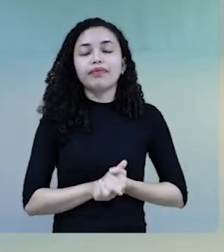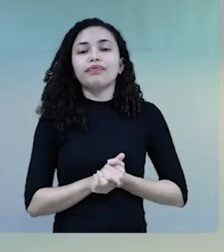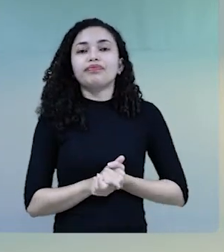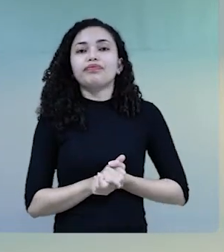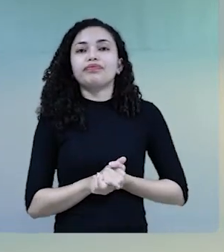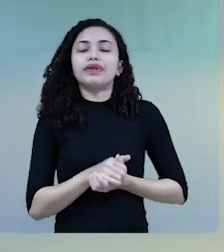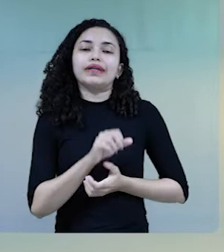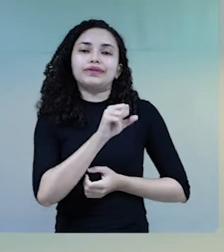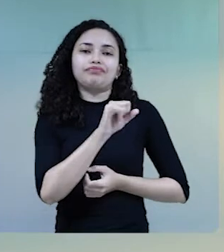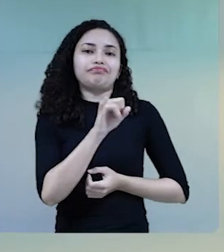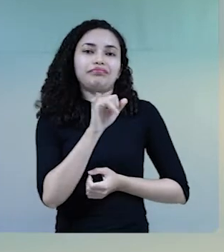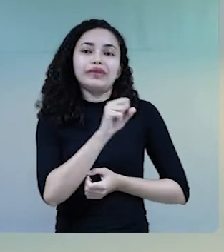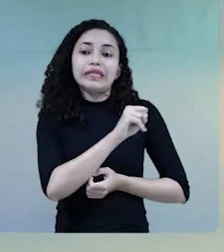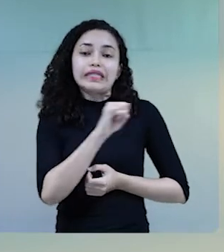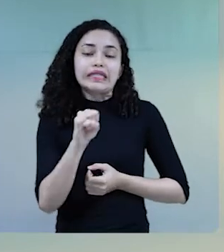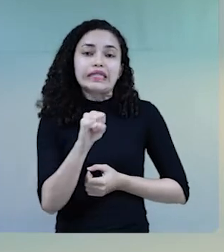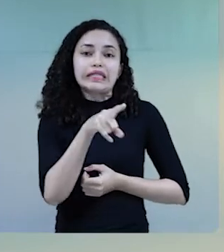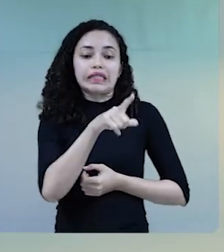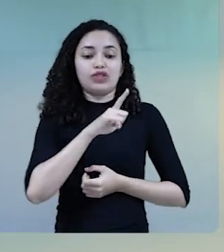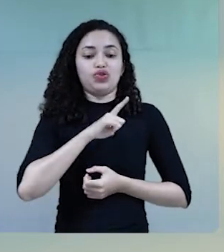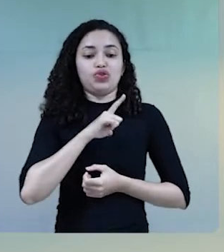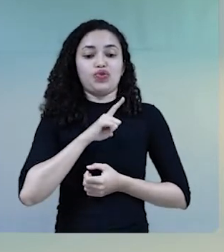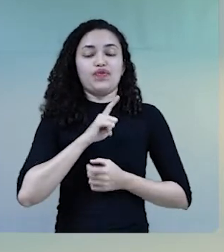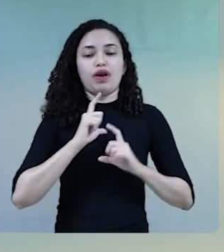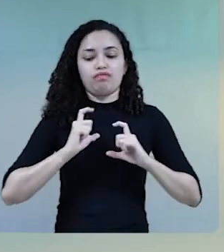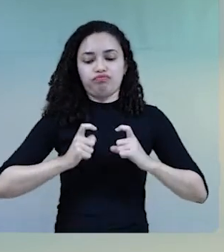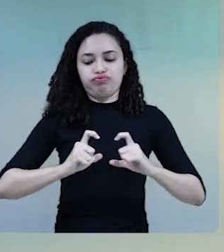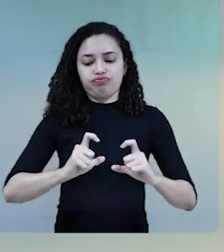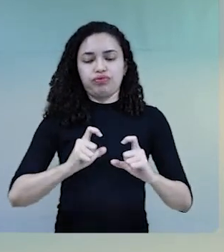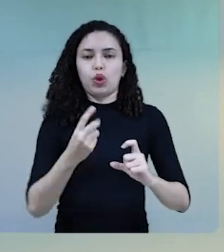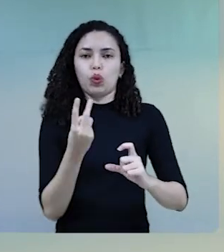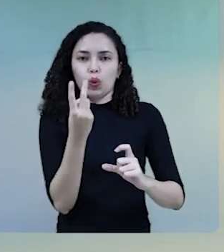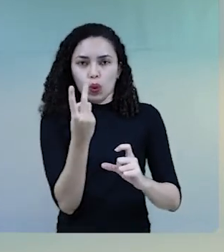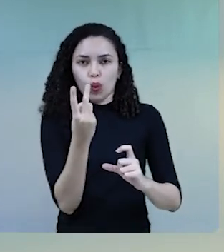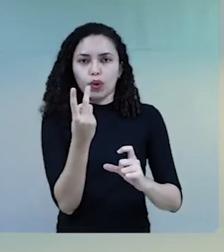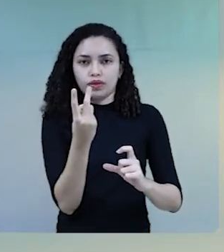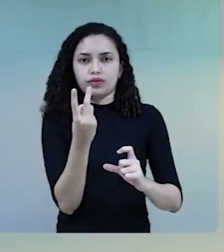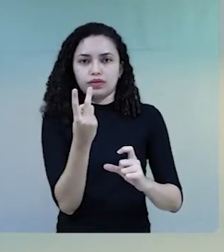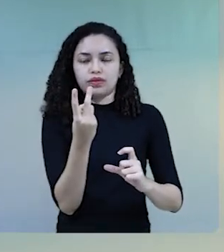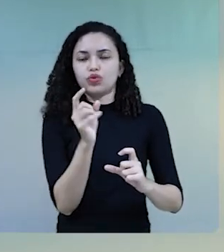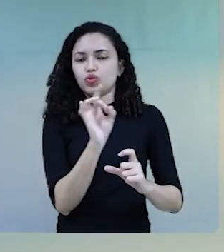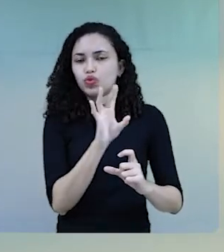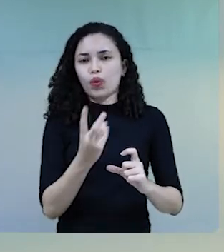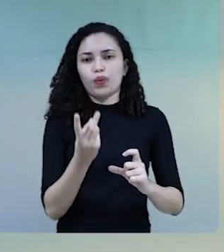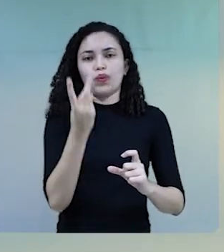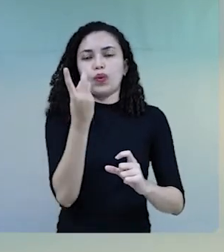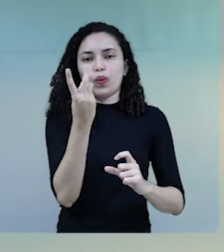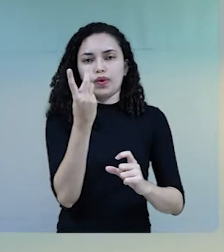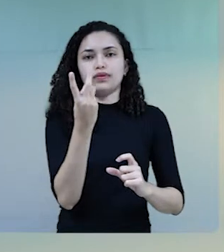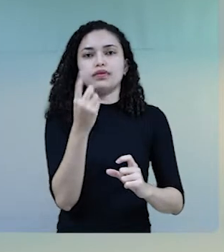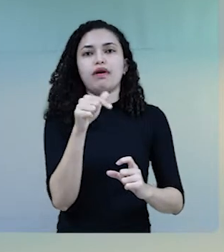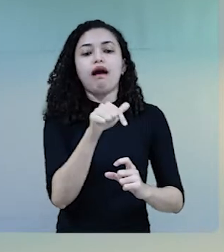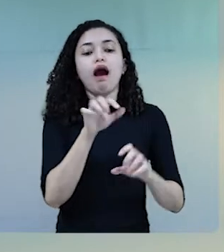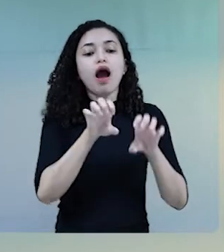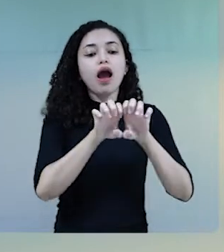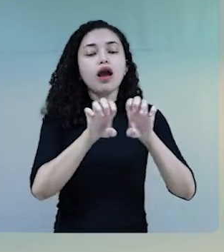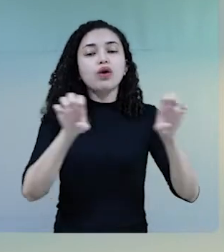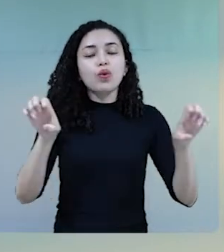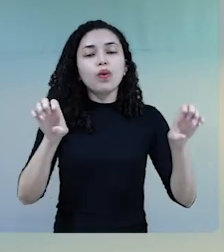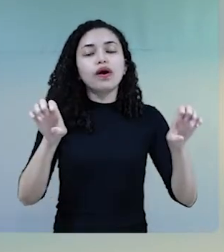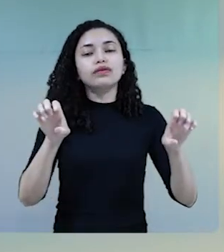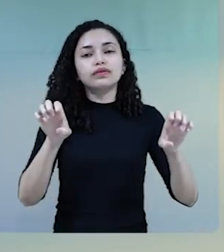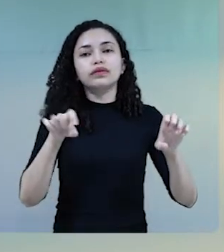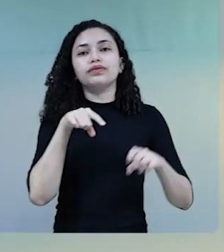se você tiver apenas dois resistores, caso você tenha dois resistores apenas, tá? Essa equação aqui ela vale